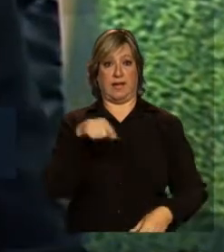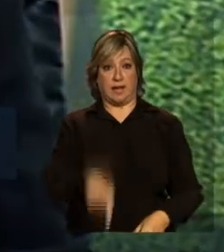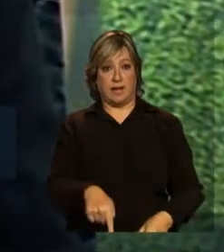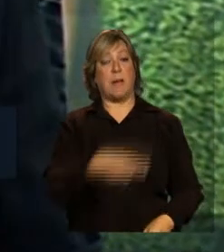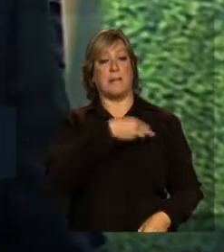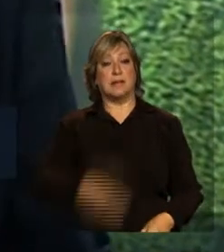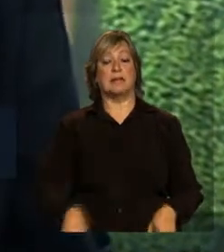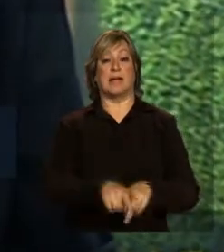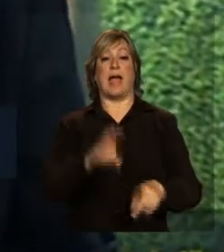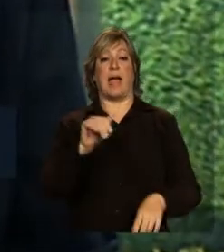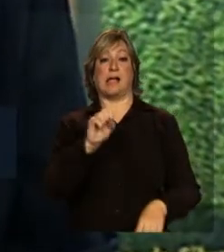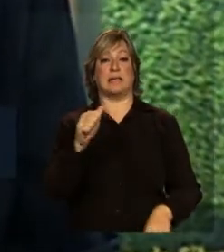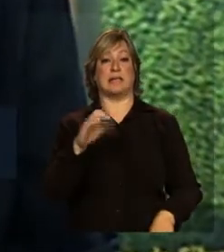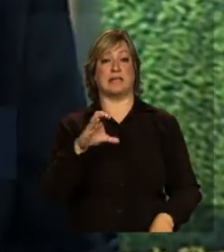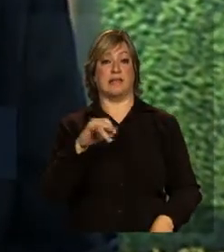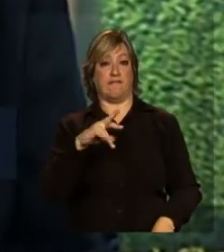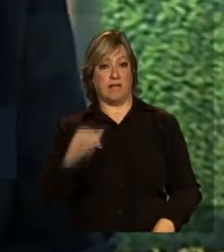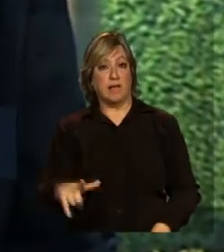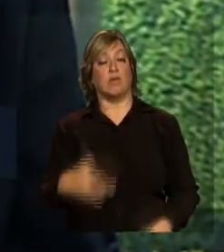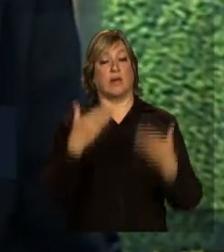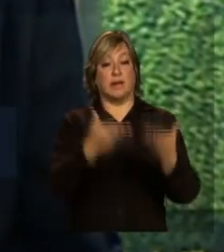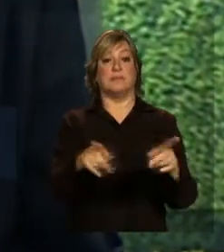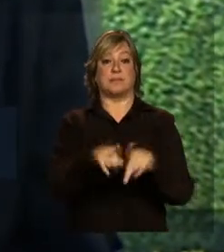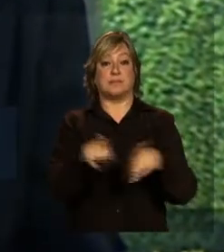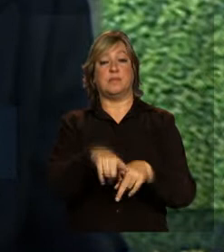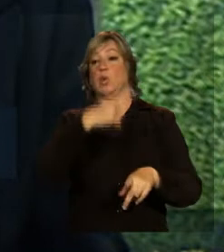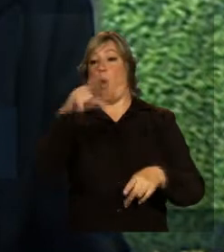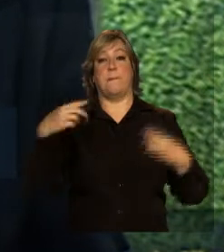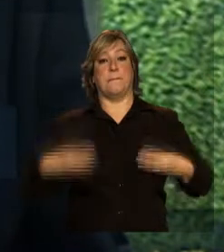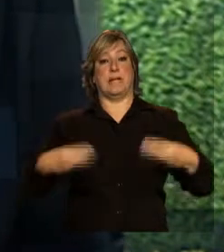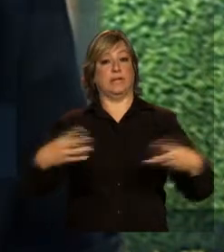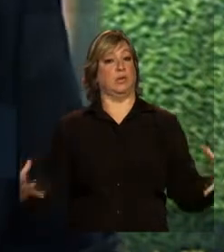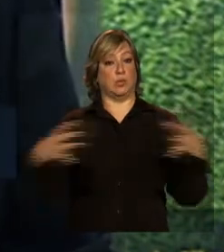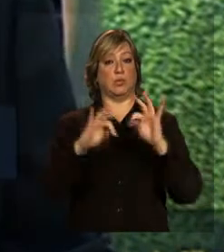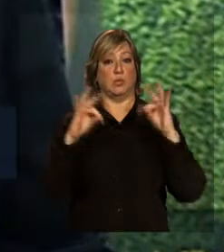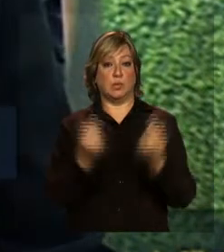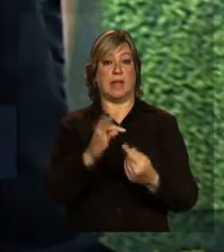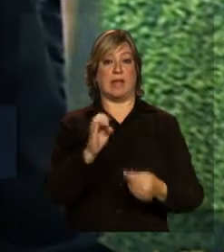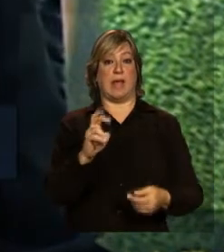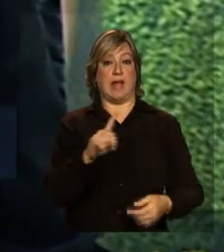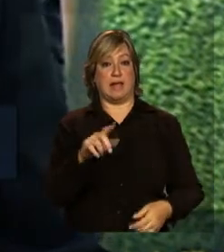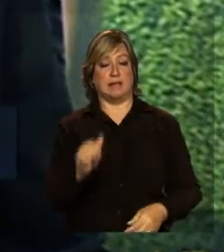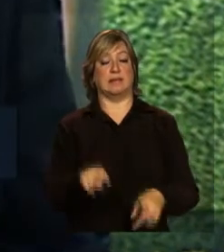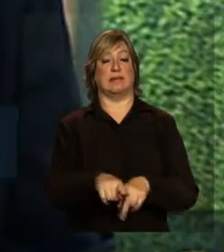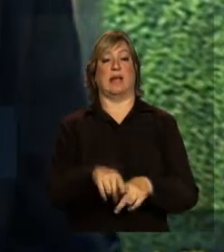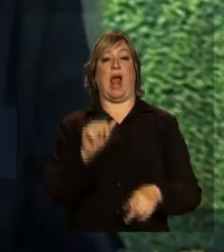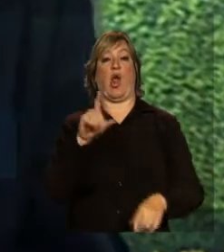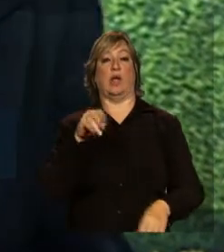ministros, desde a Casa Civil, da ministra Gleisi Hoffmann, até os demais ministros, Tereza Campelo, Aloysio